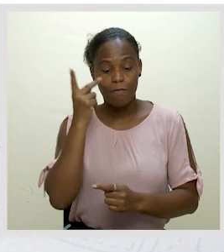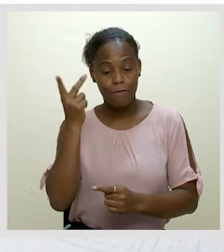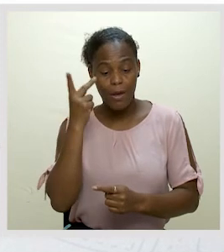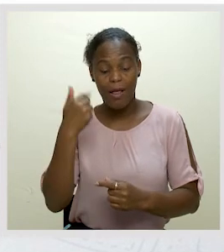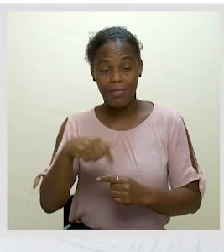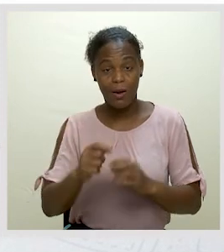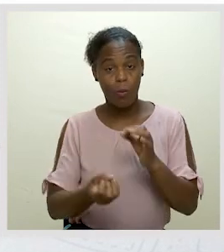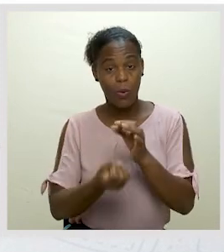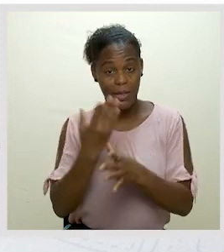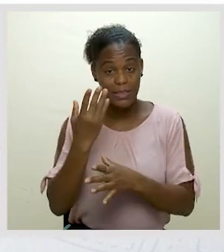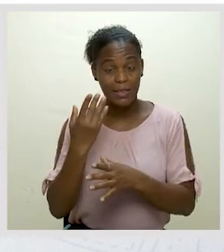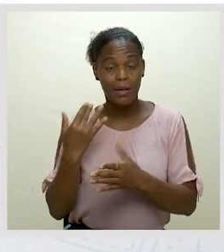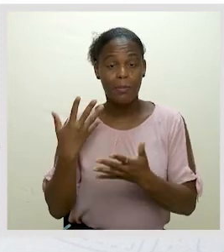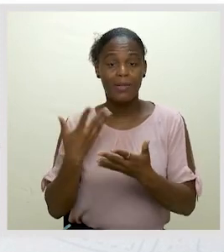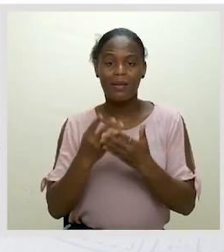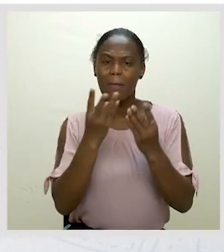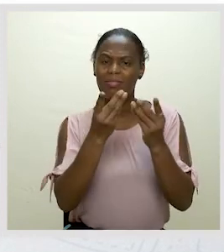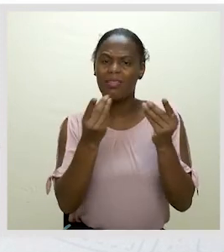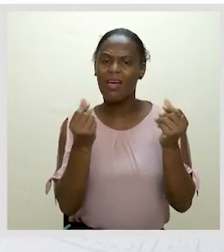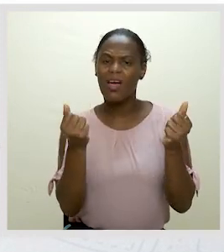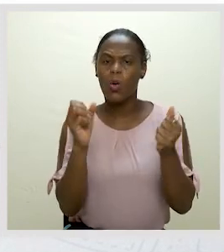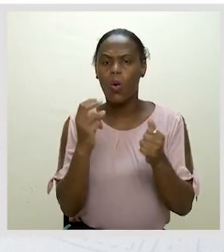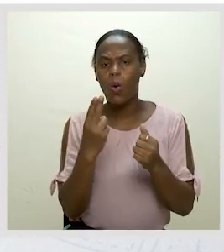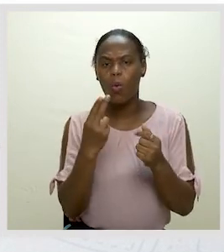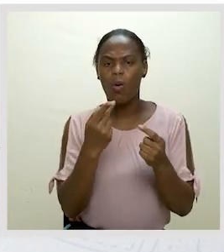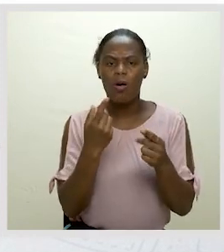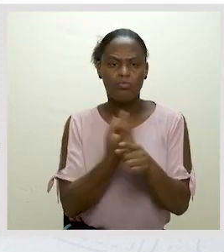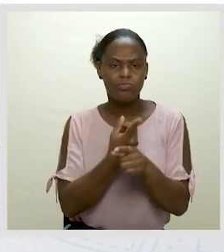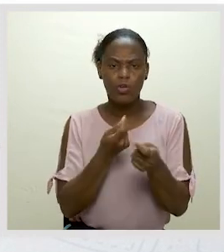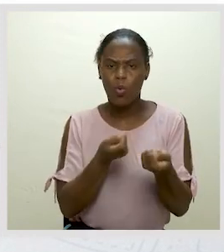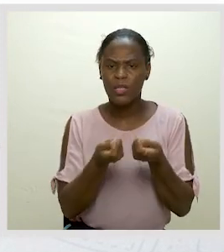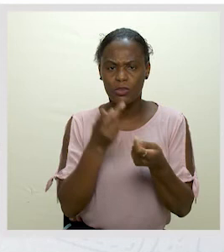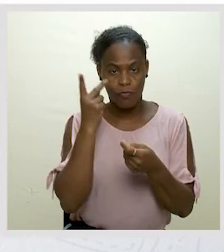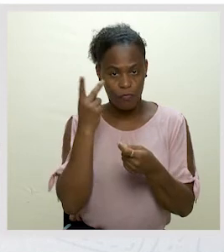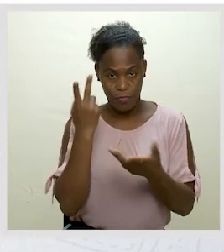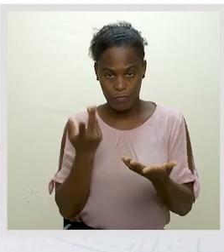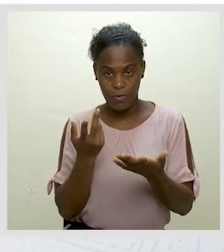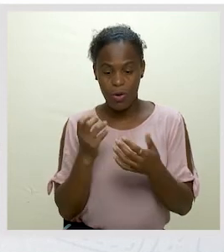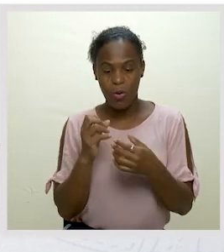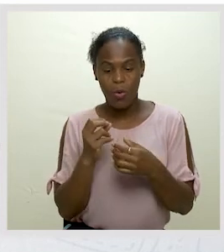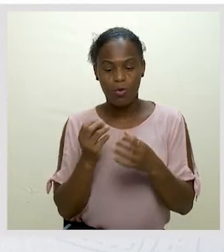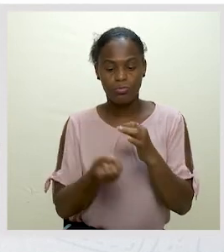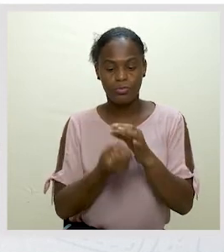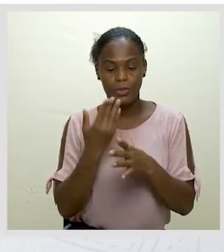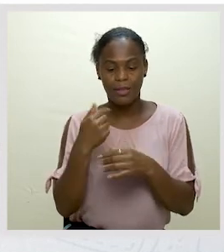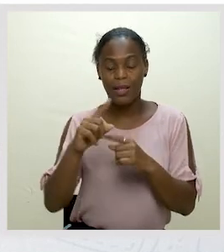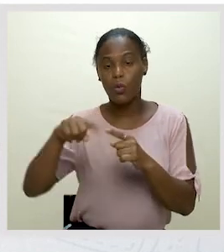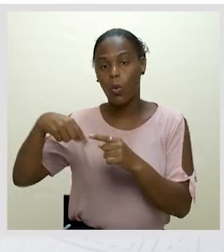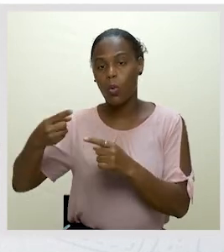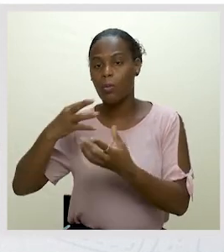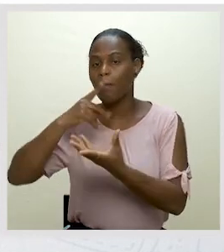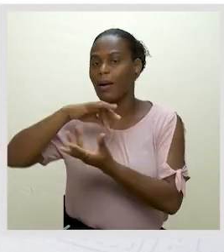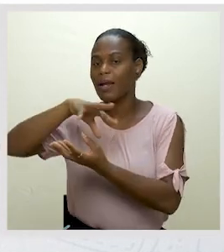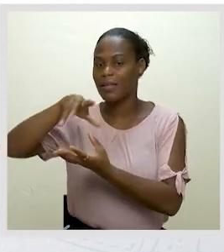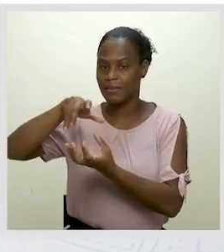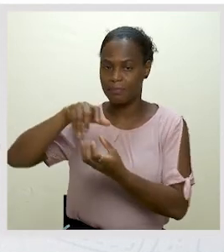A vida teria sido originada a partir de matéria ou até organismos vivos, oriundos de